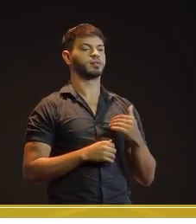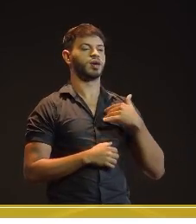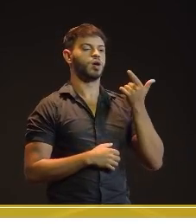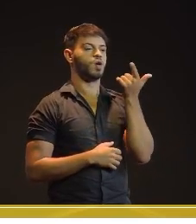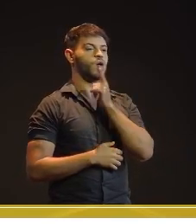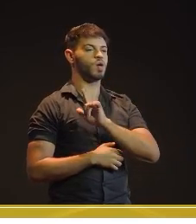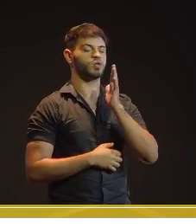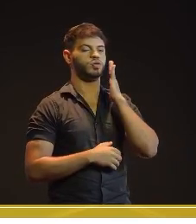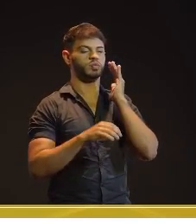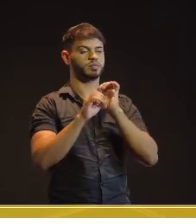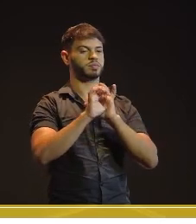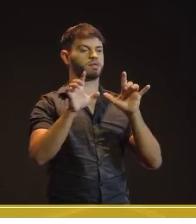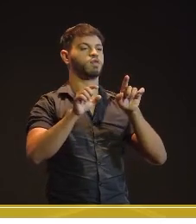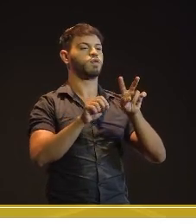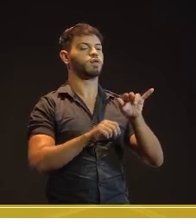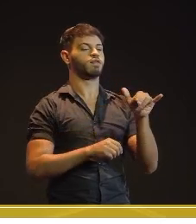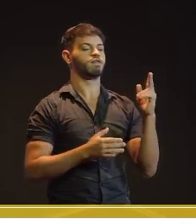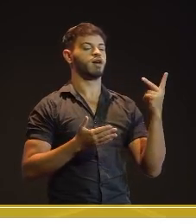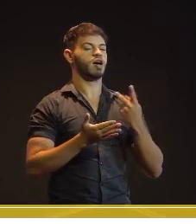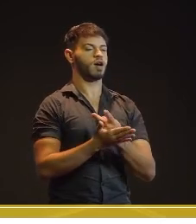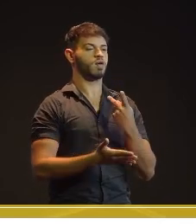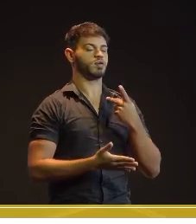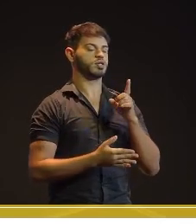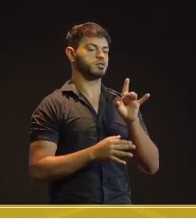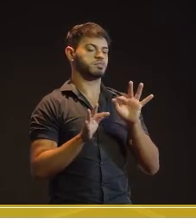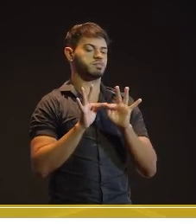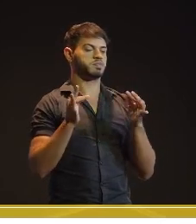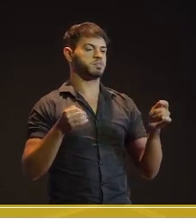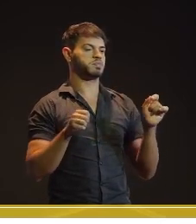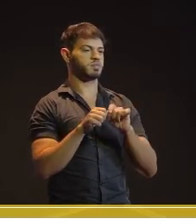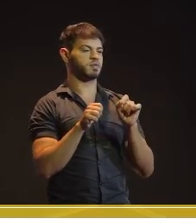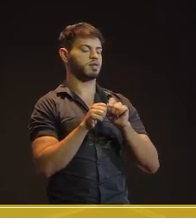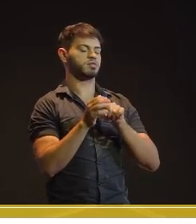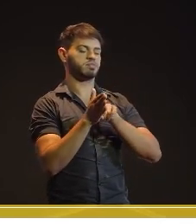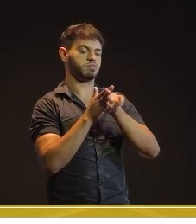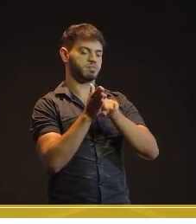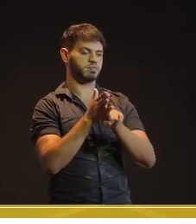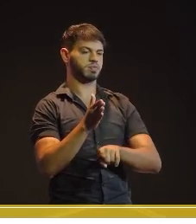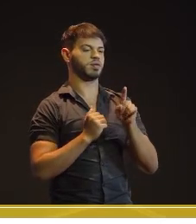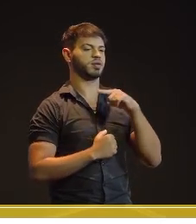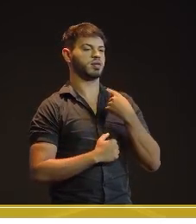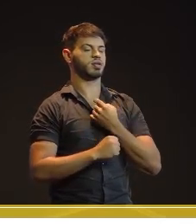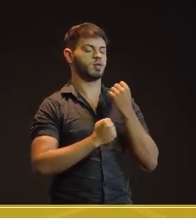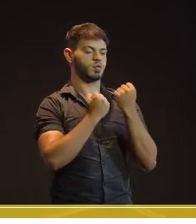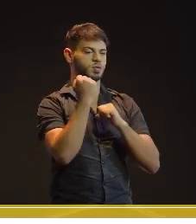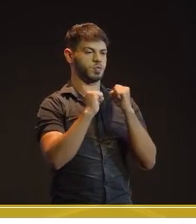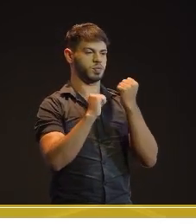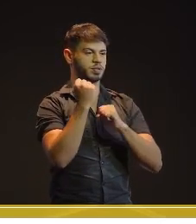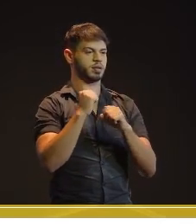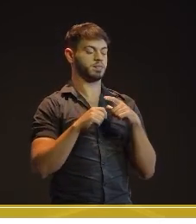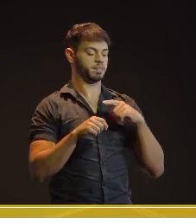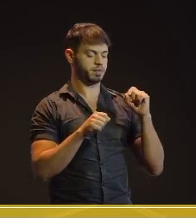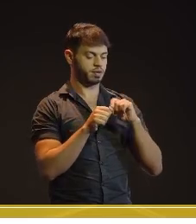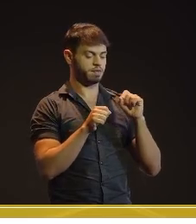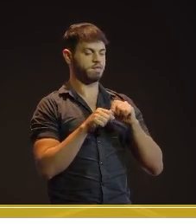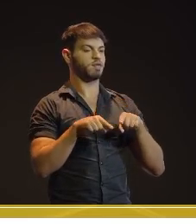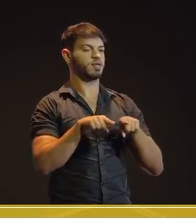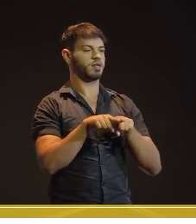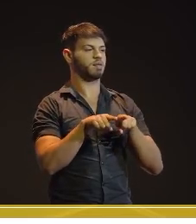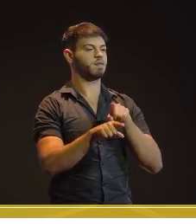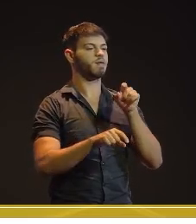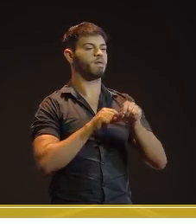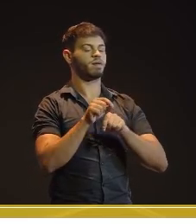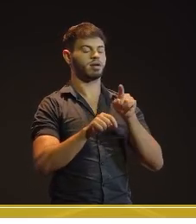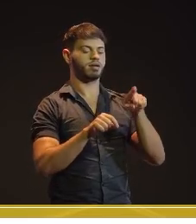prever o que vai acontecer simplesmente fazendo a termografia nas nossas usinas. E o que a gente tem feito também é